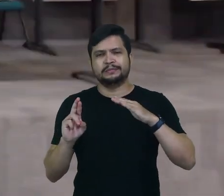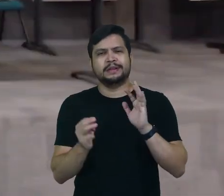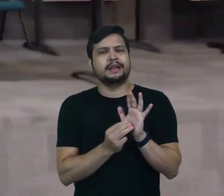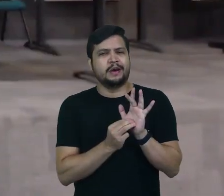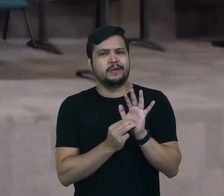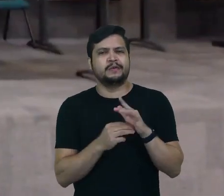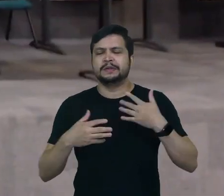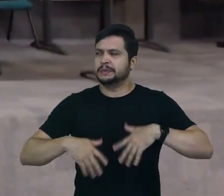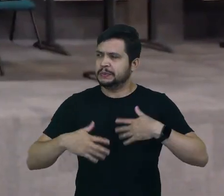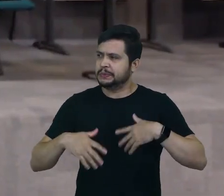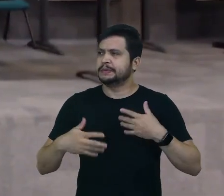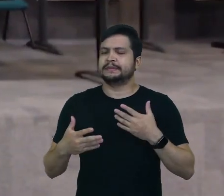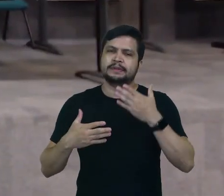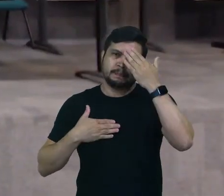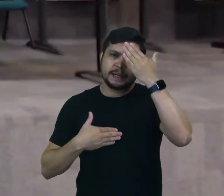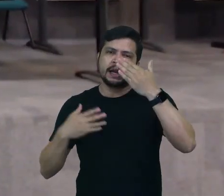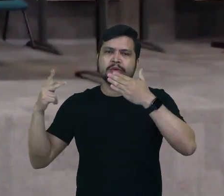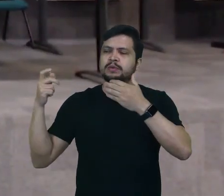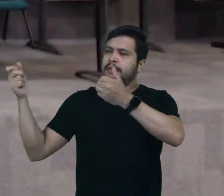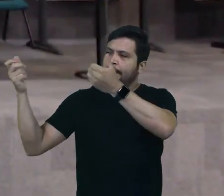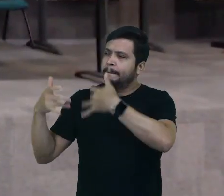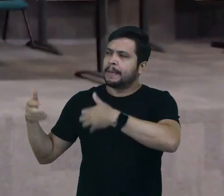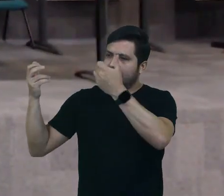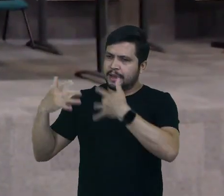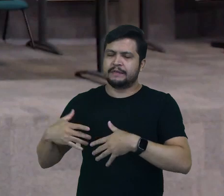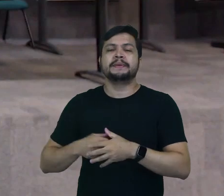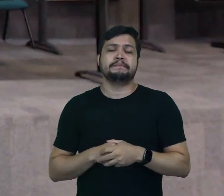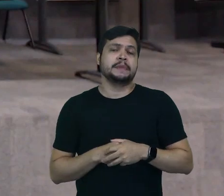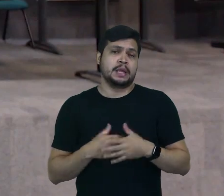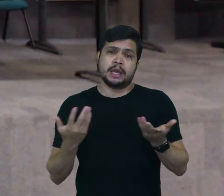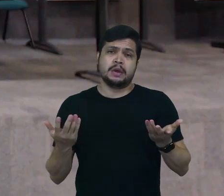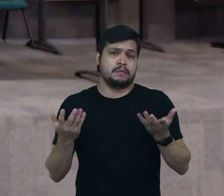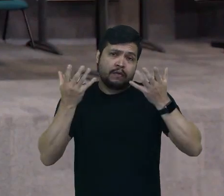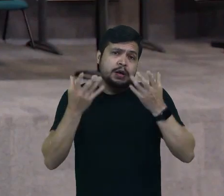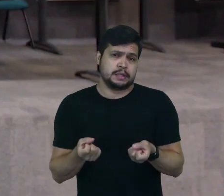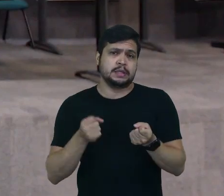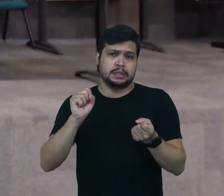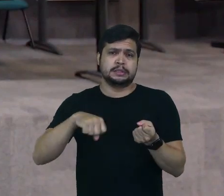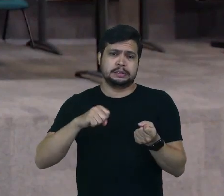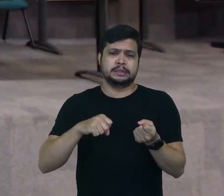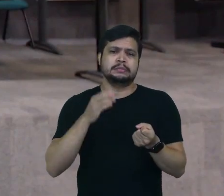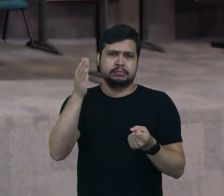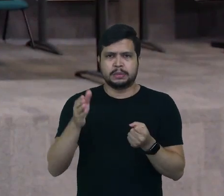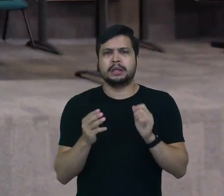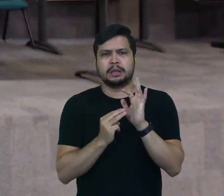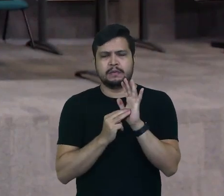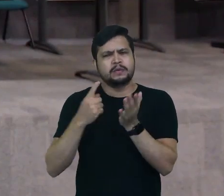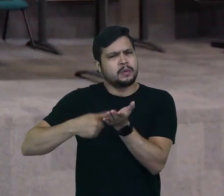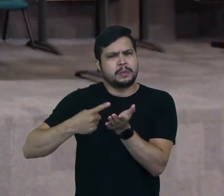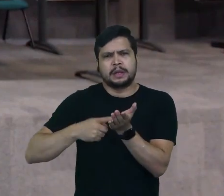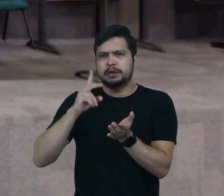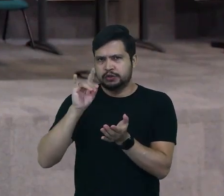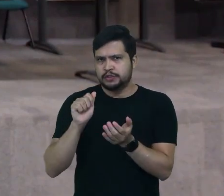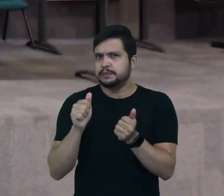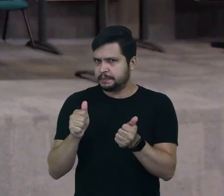eu já falei aqui, para a UVA eu nunca digo não, né? Vamos combinar essa data que eu estarei à disposição.